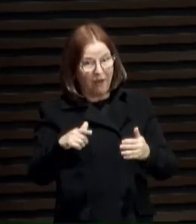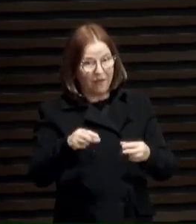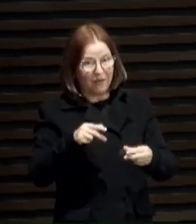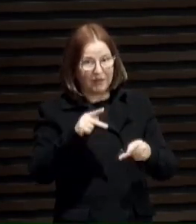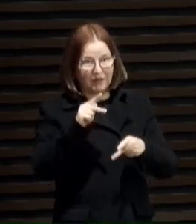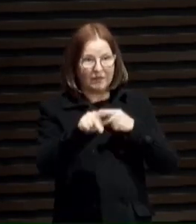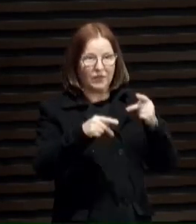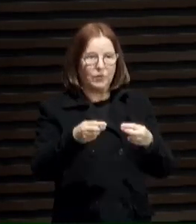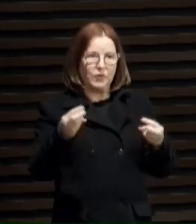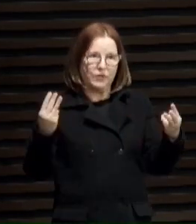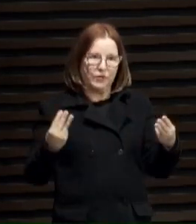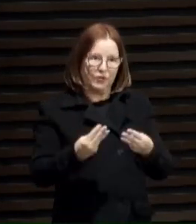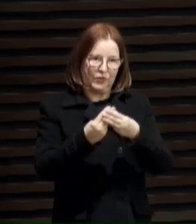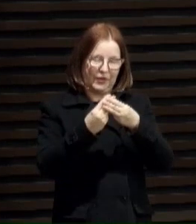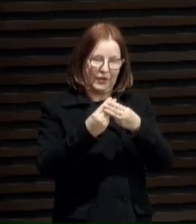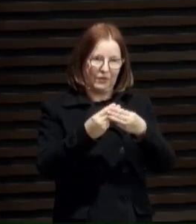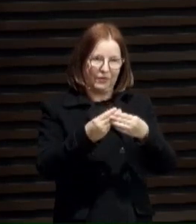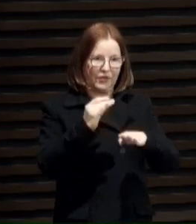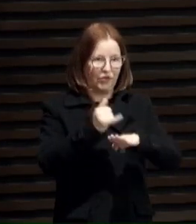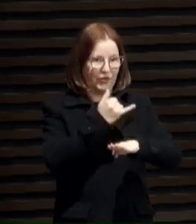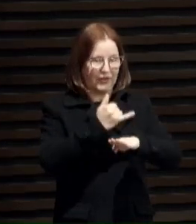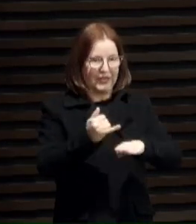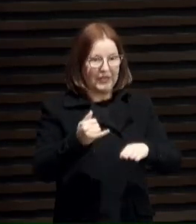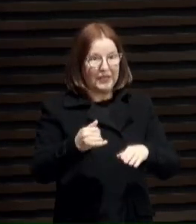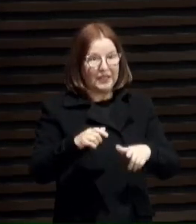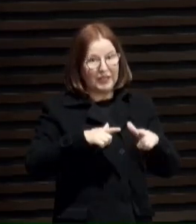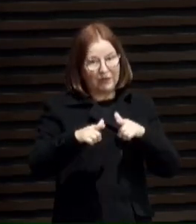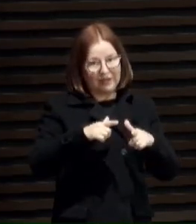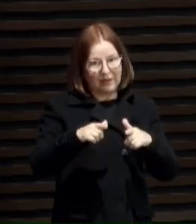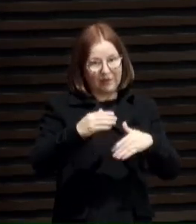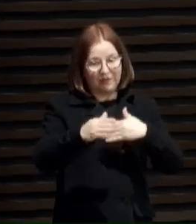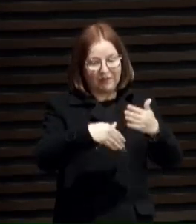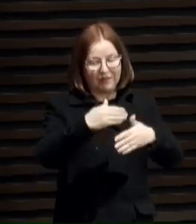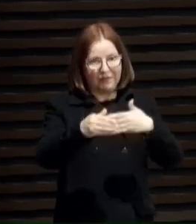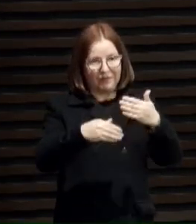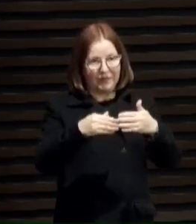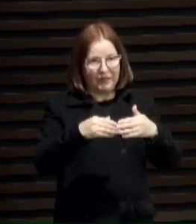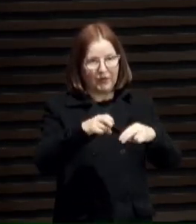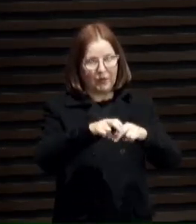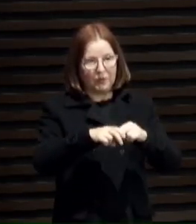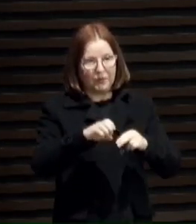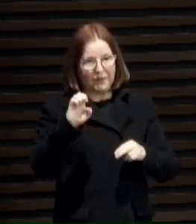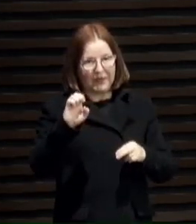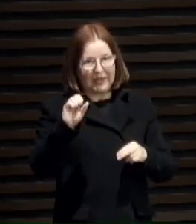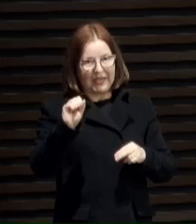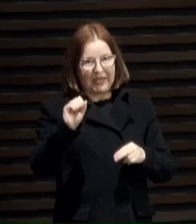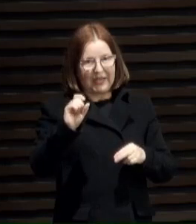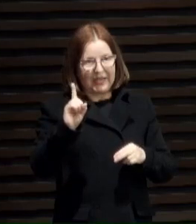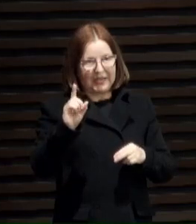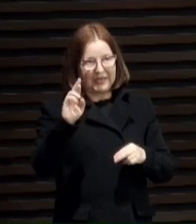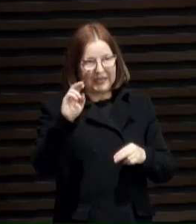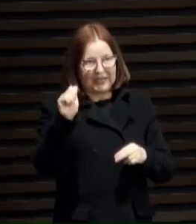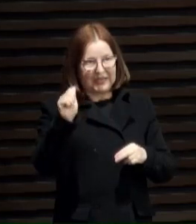Babilônia à Terra Santa e o trabalho desenvolvido por Esdras e Neemias na